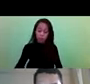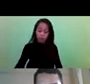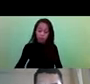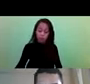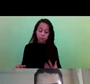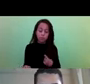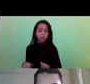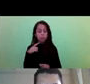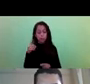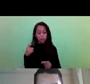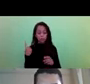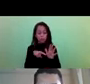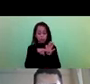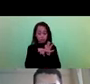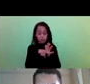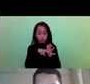elas vão identificar